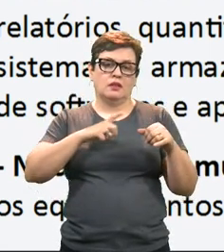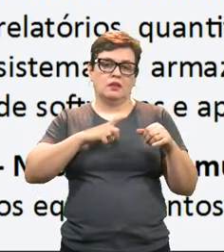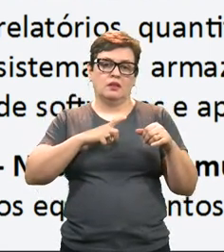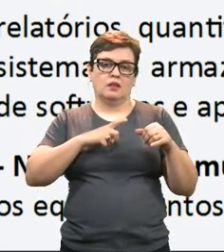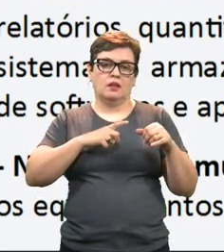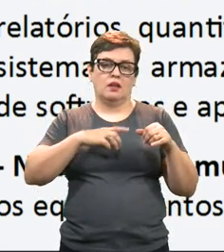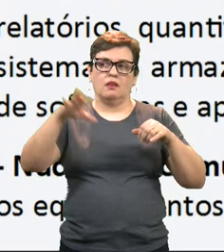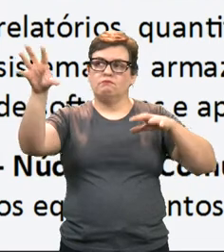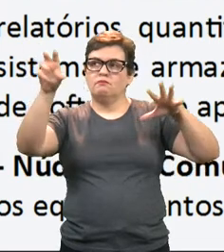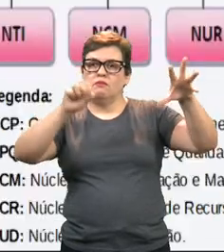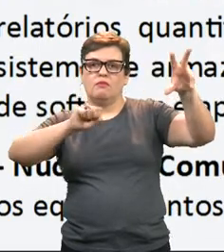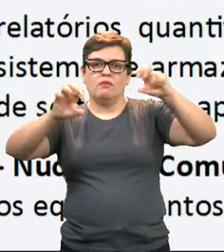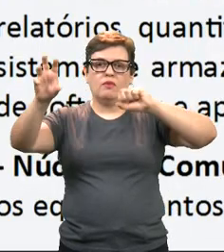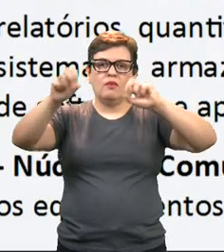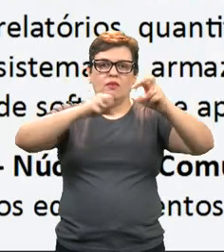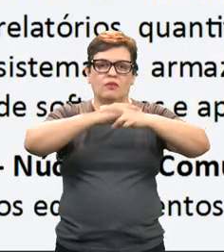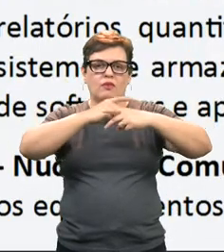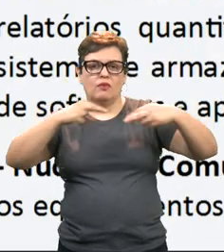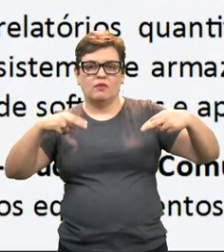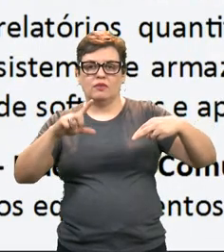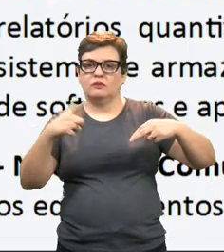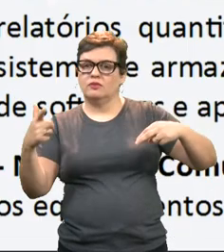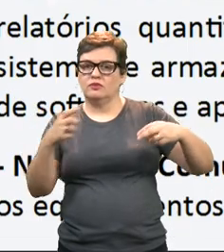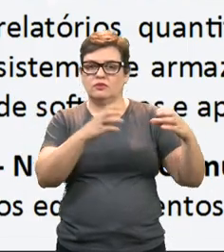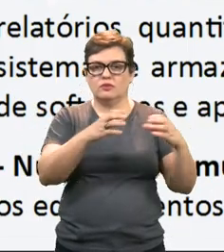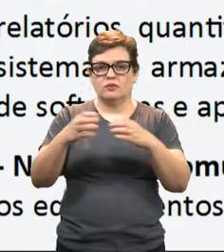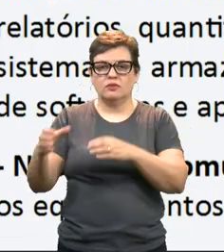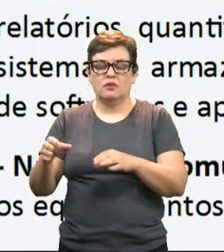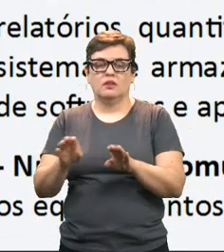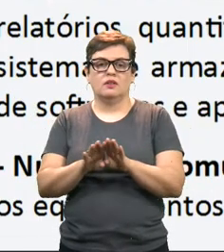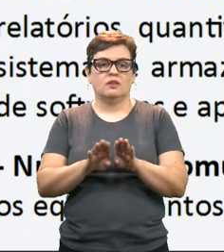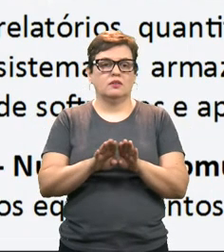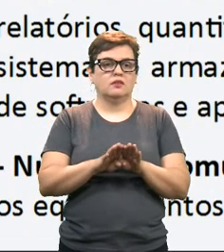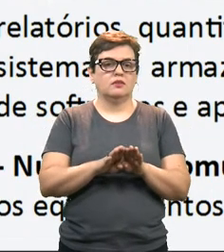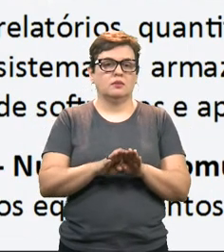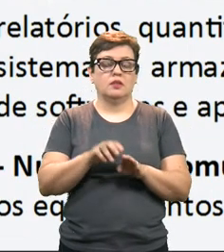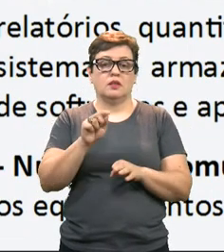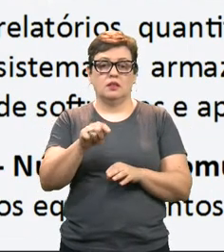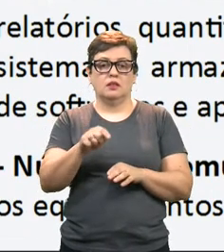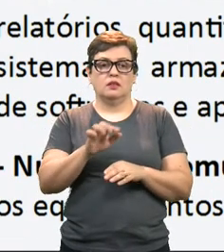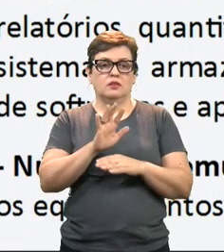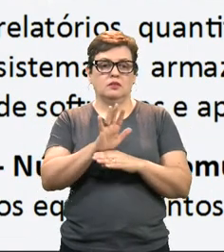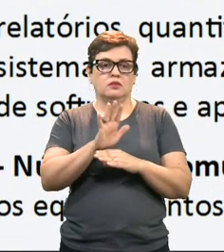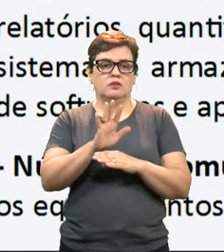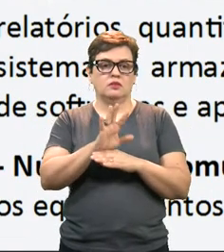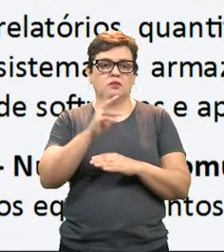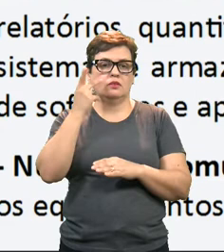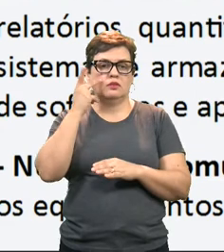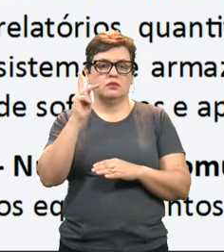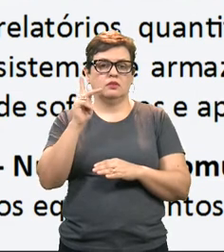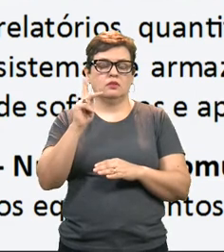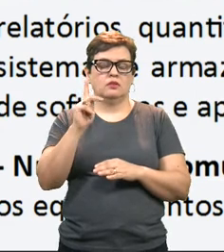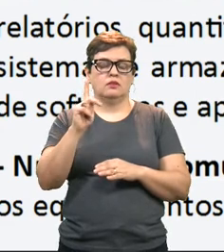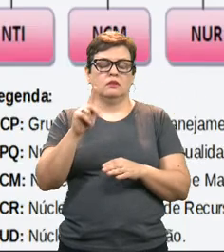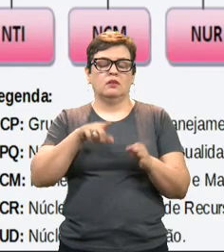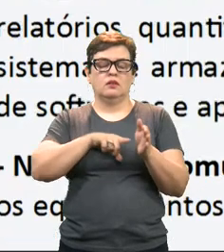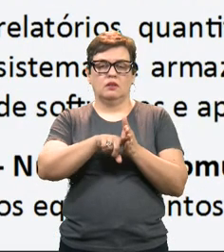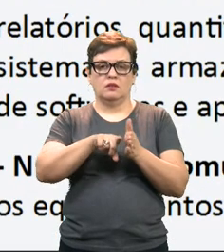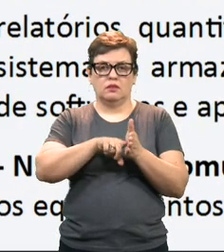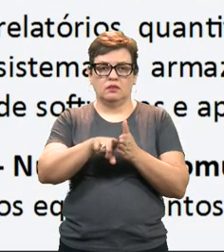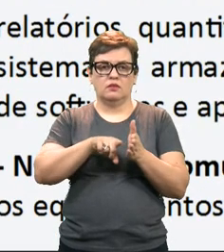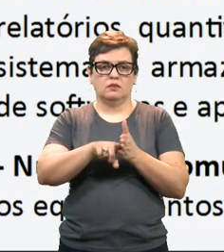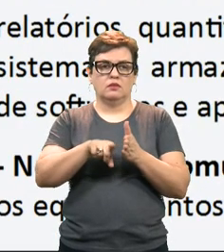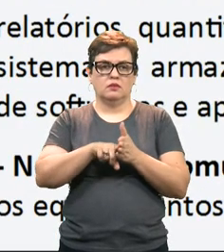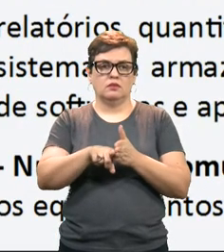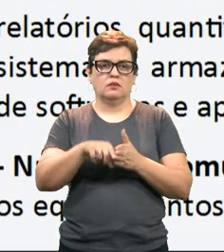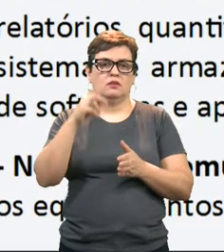e expedição de relatórios quantitativos. Isso vem para dar suporte, inclusive, às pesquisas